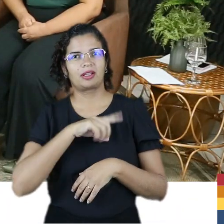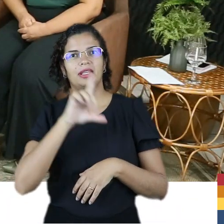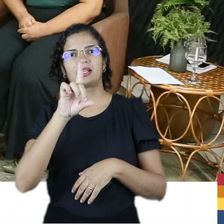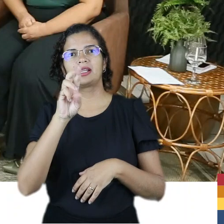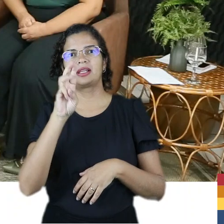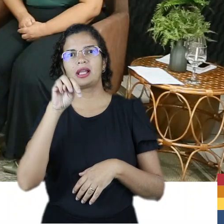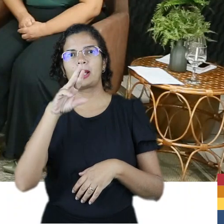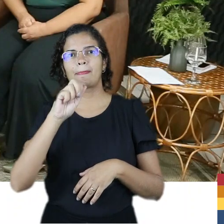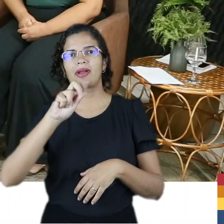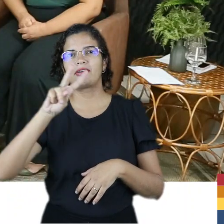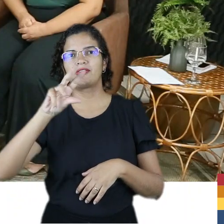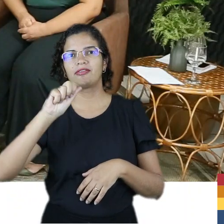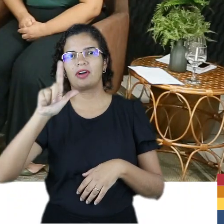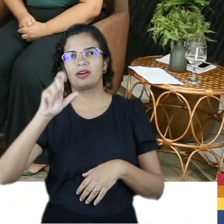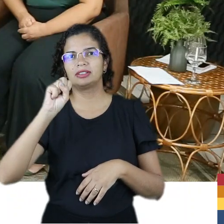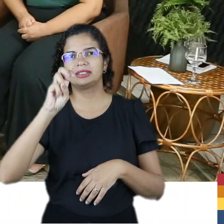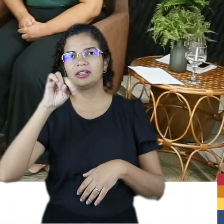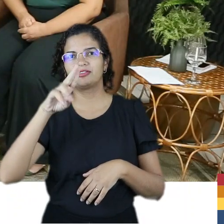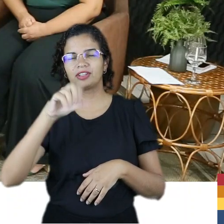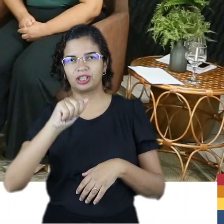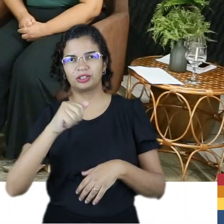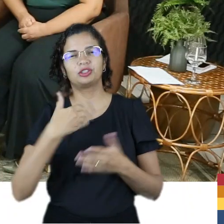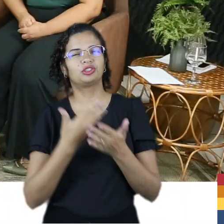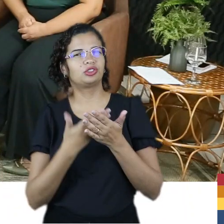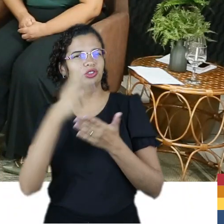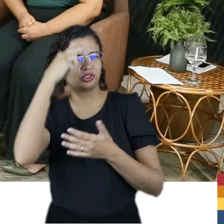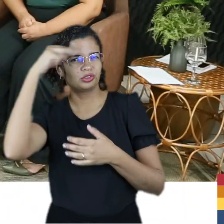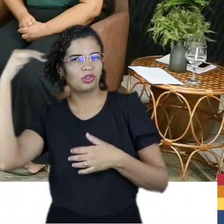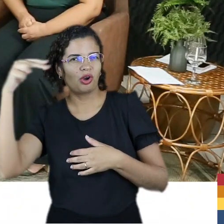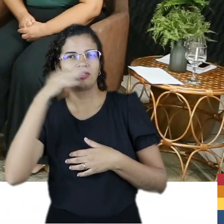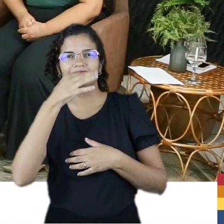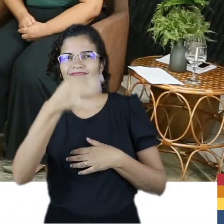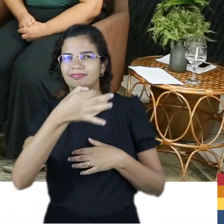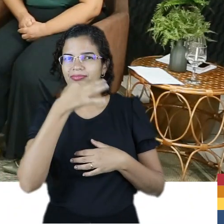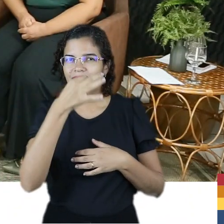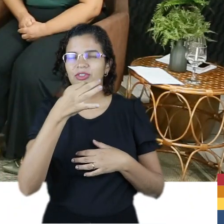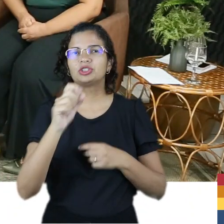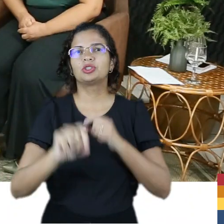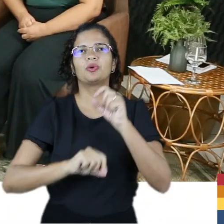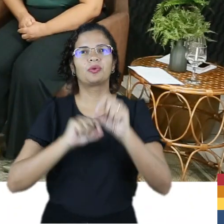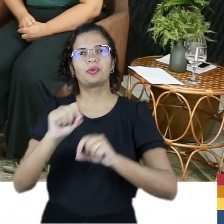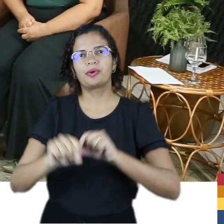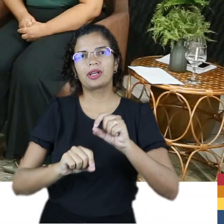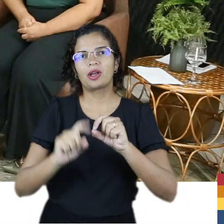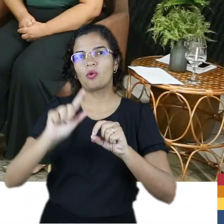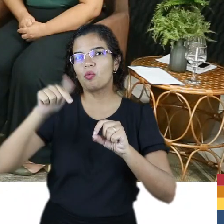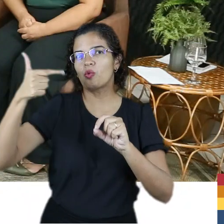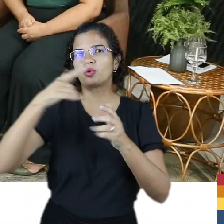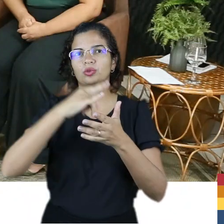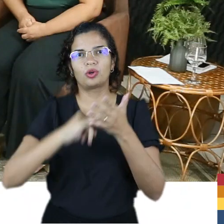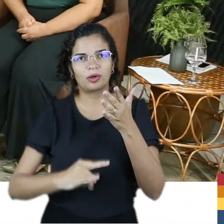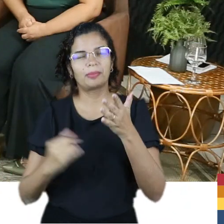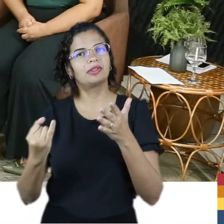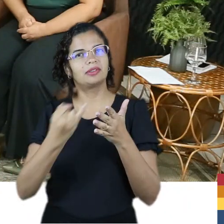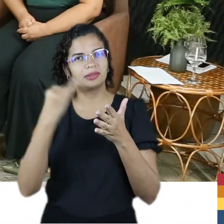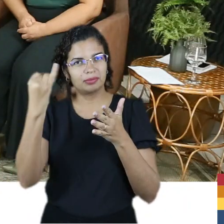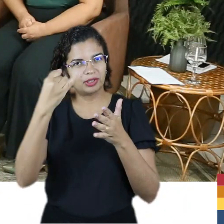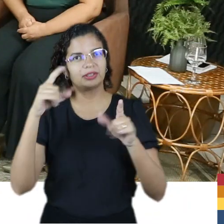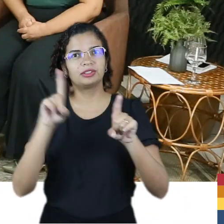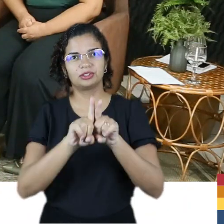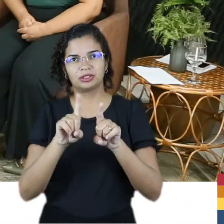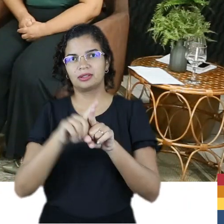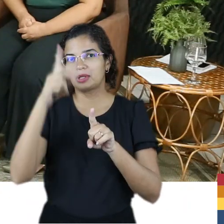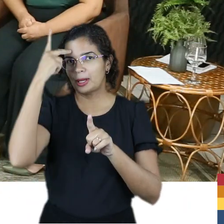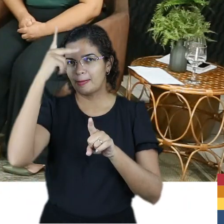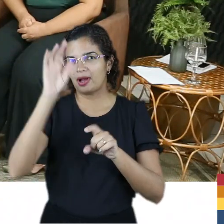E mais lá na frente vai falar que é interessante, é importante, fundamental a compreensão dos fundamentos científicos